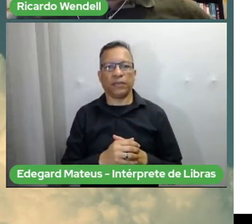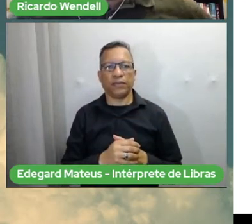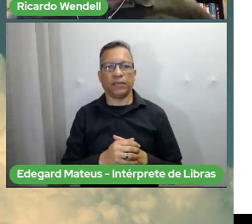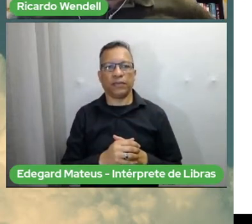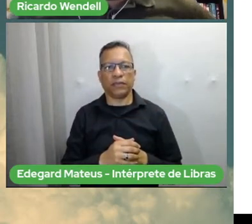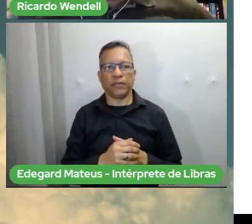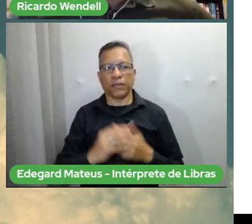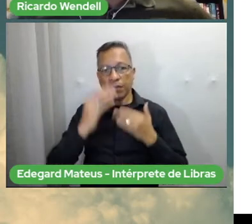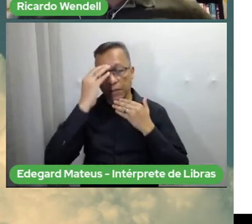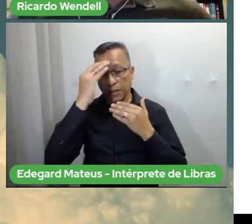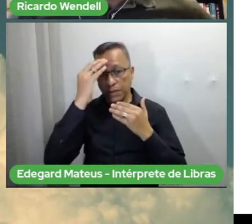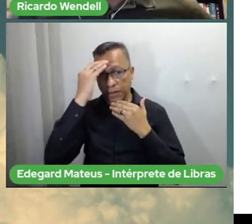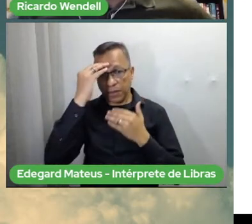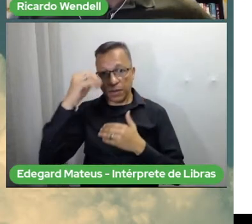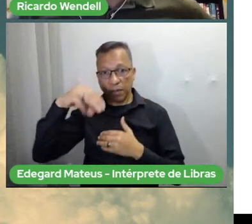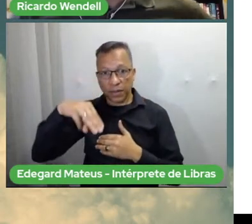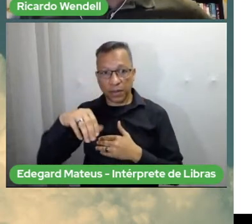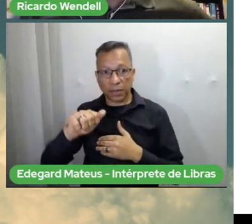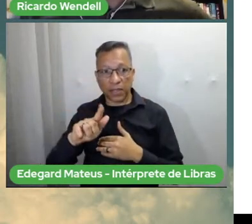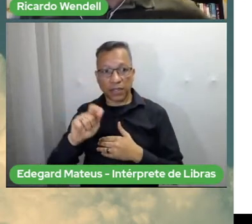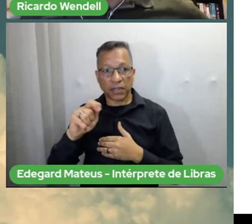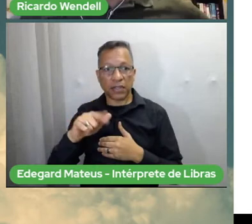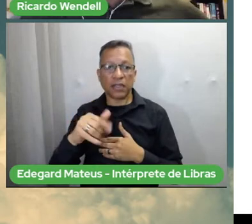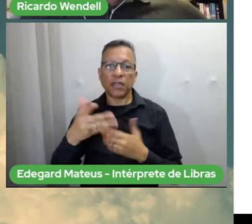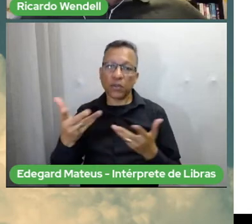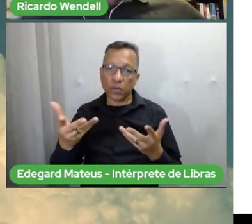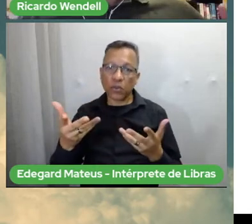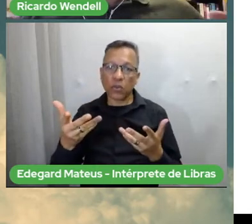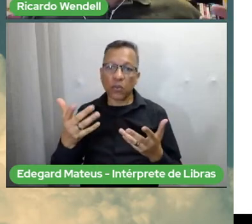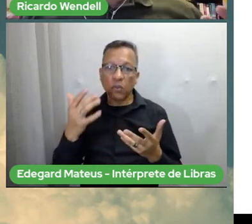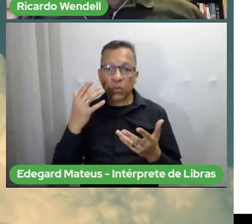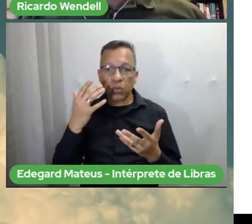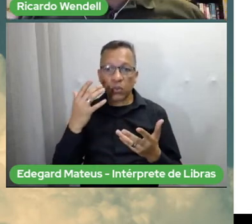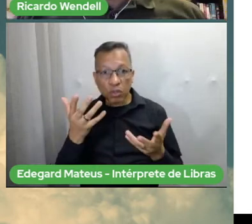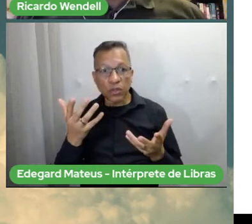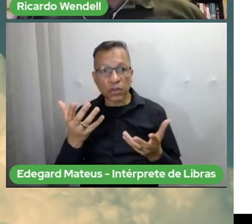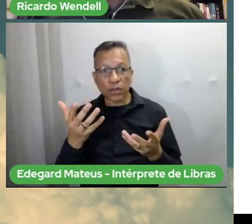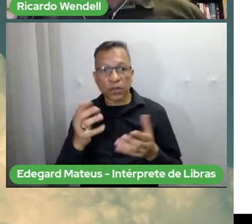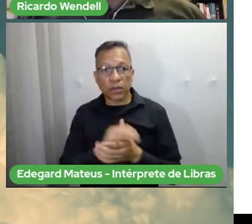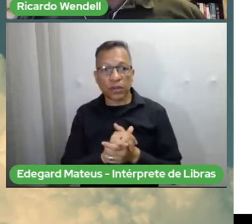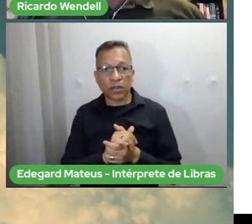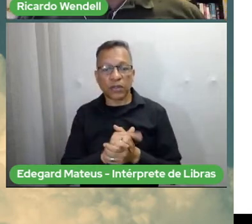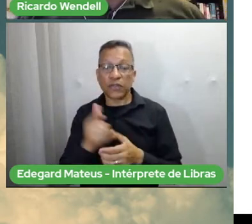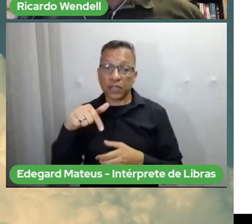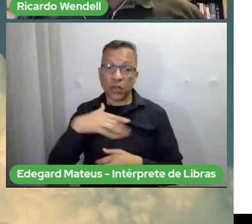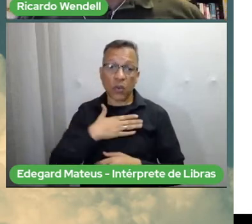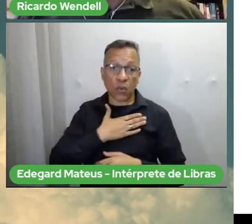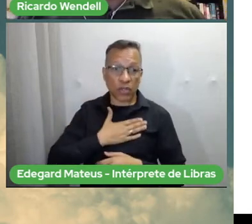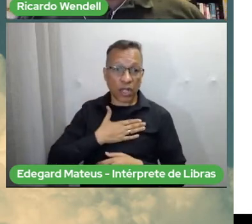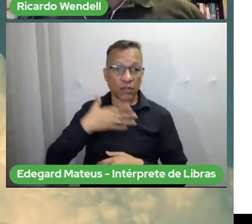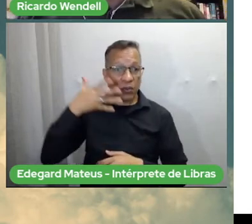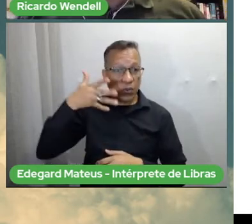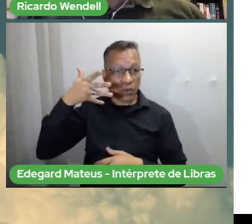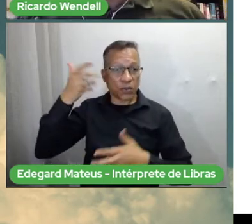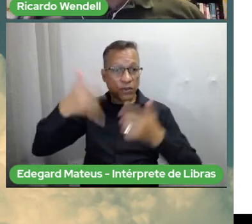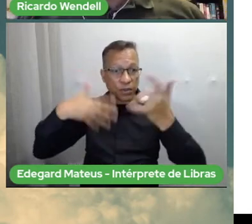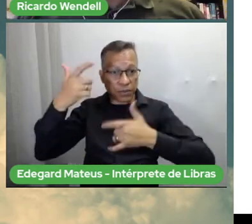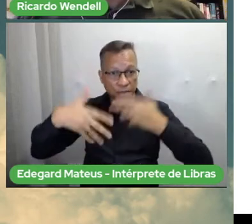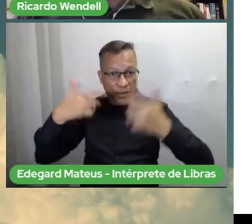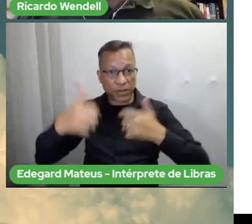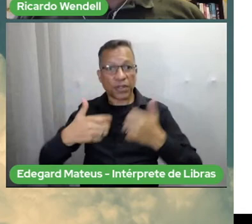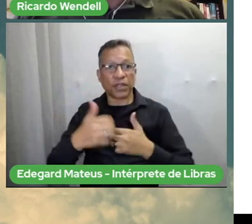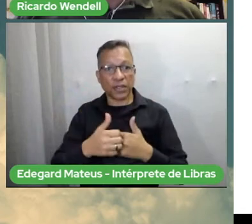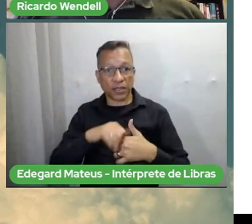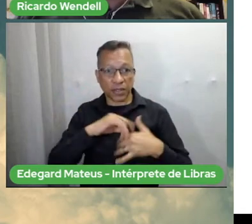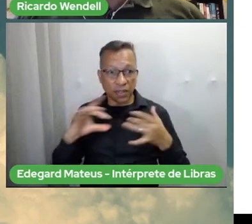Obrigado, Magna. Bom, pessoal, espero que vocês tenham gostado da nossa apresentação sobre Data Mesh. A ideia era conectar os